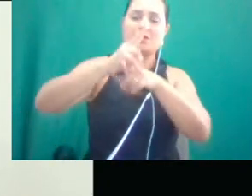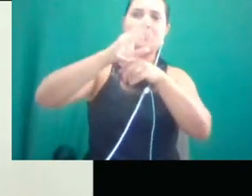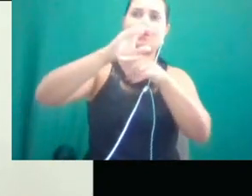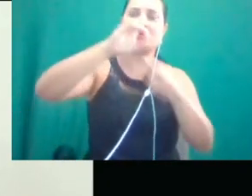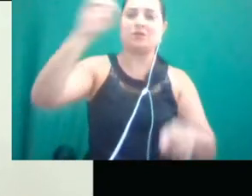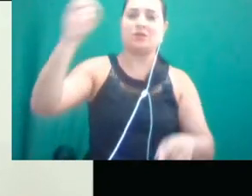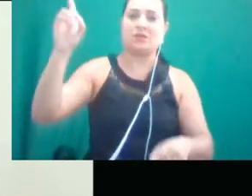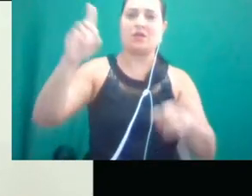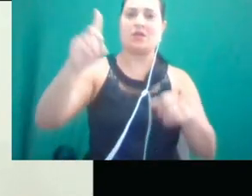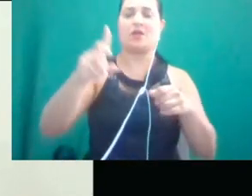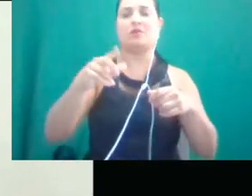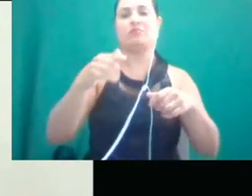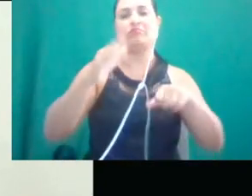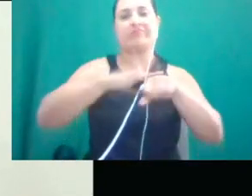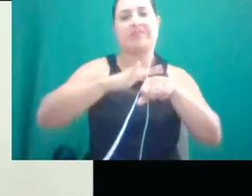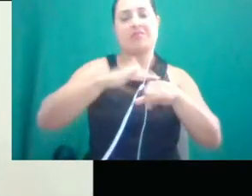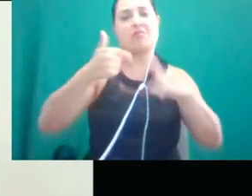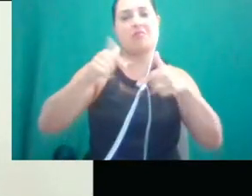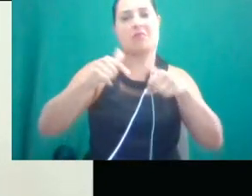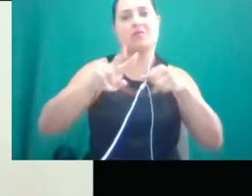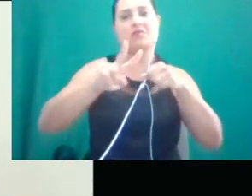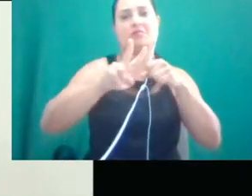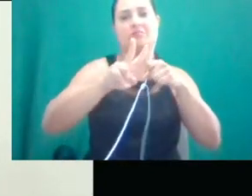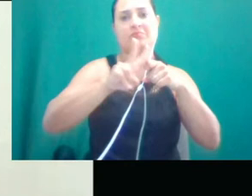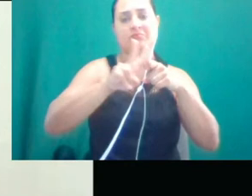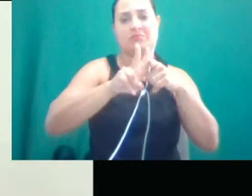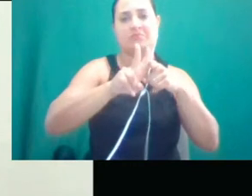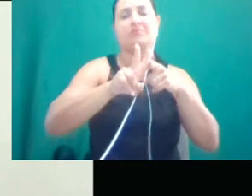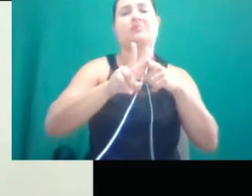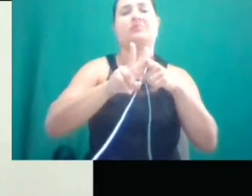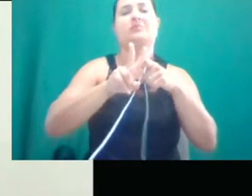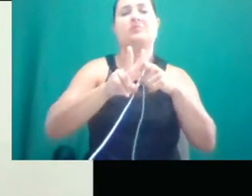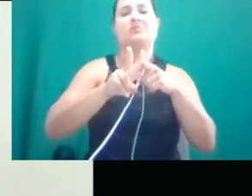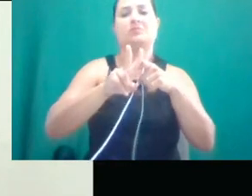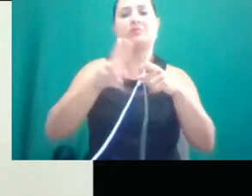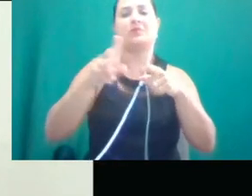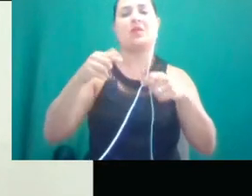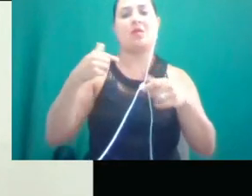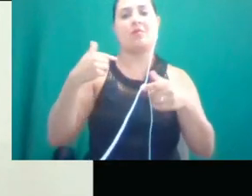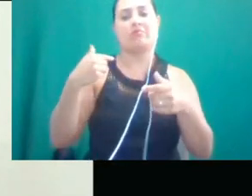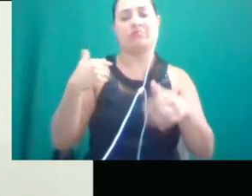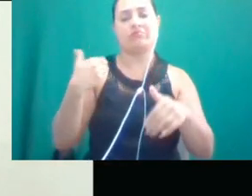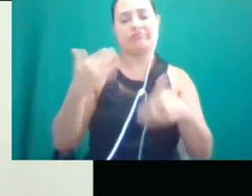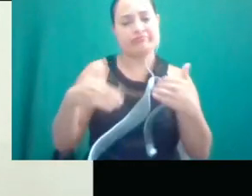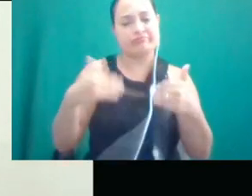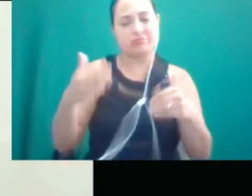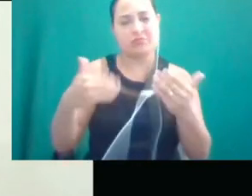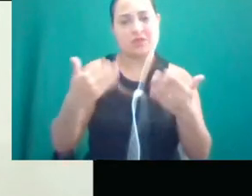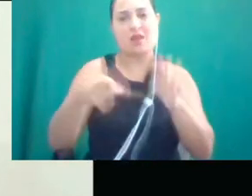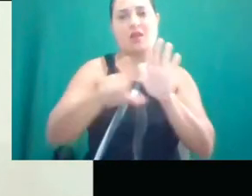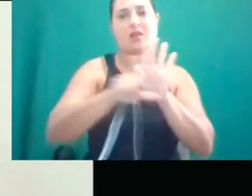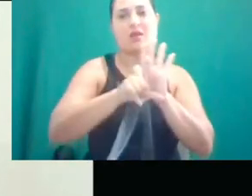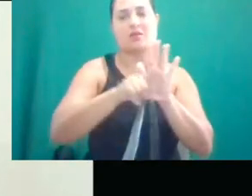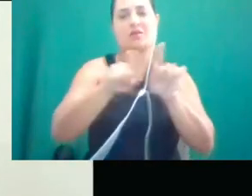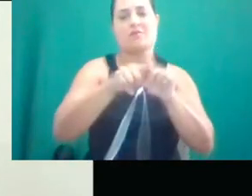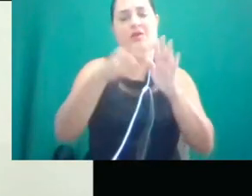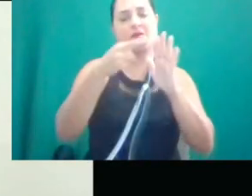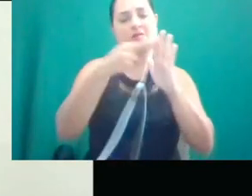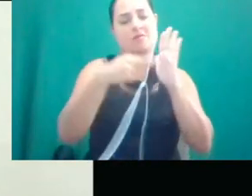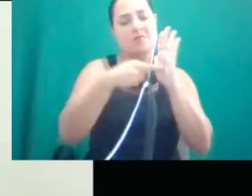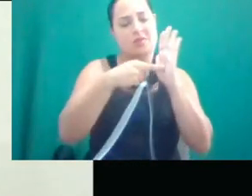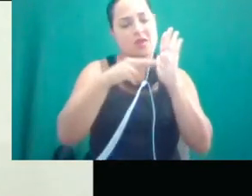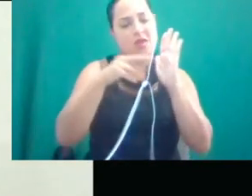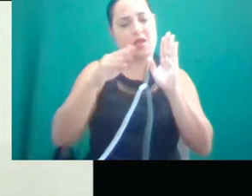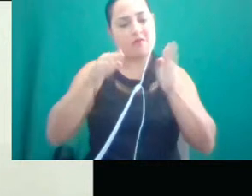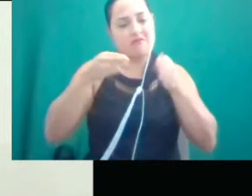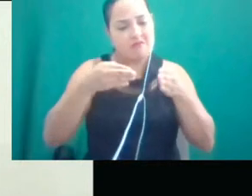máximo respeito à ordem pública e aos bons costumes, mantendo o mais estrito segredo profissional das informações de